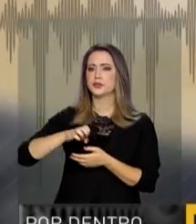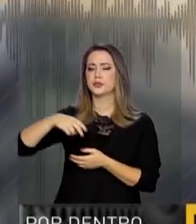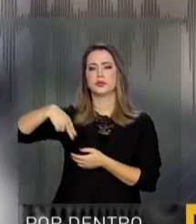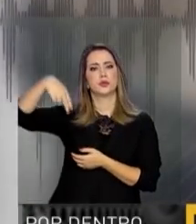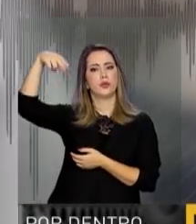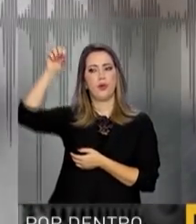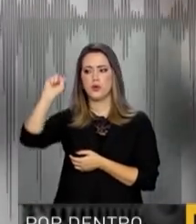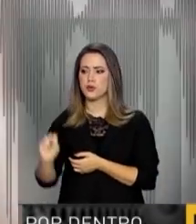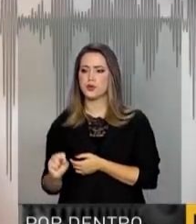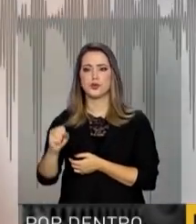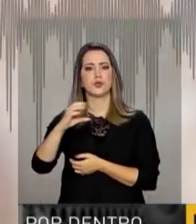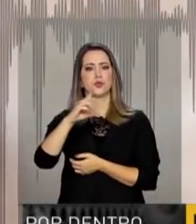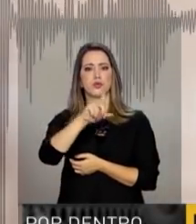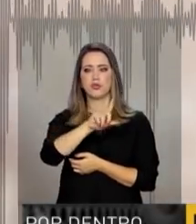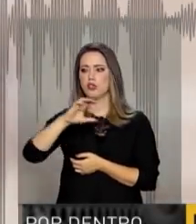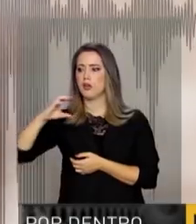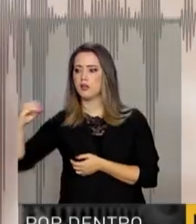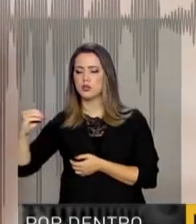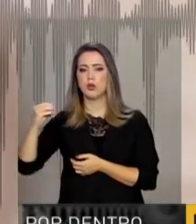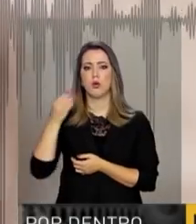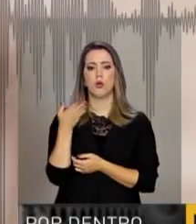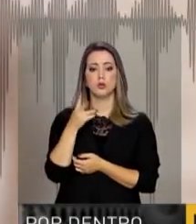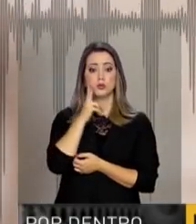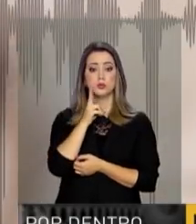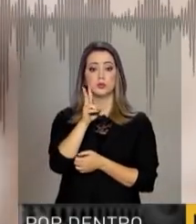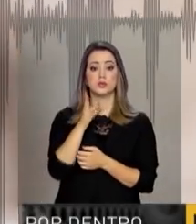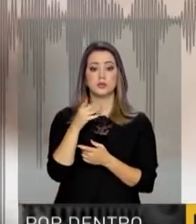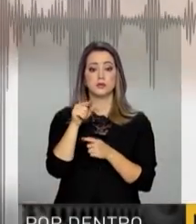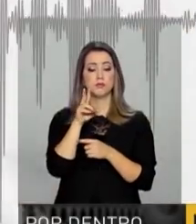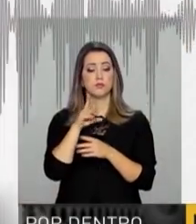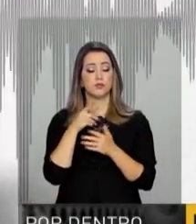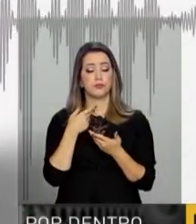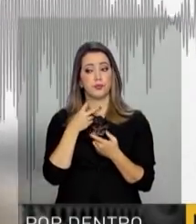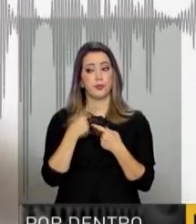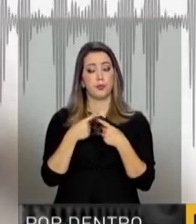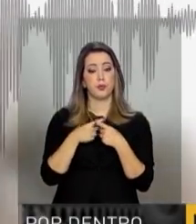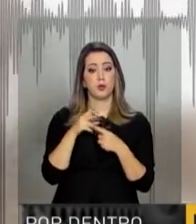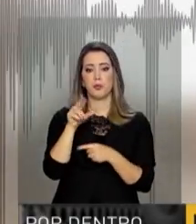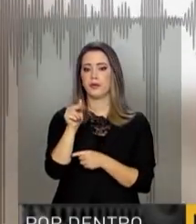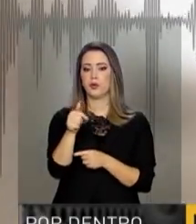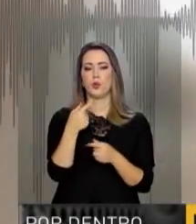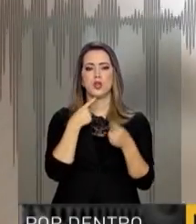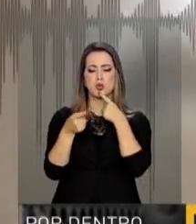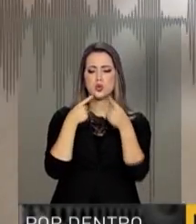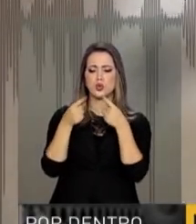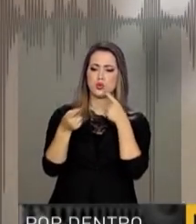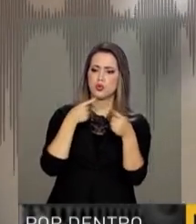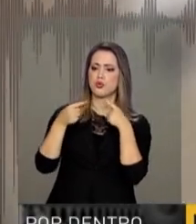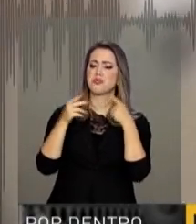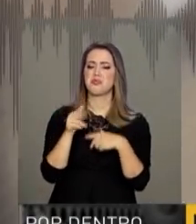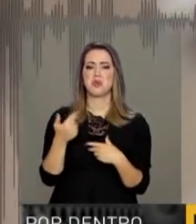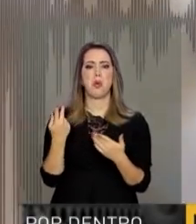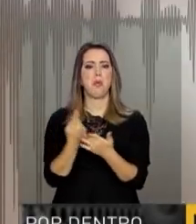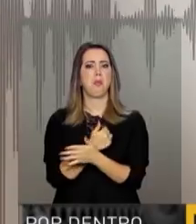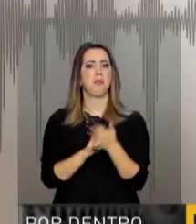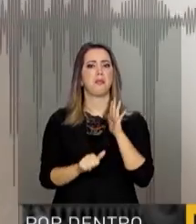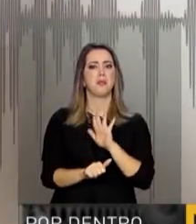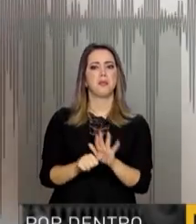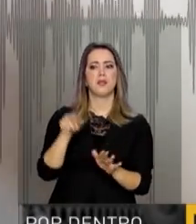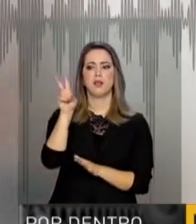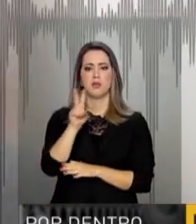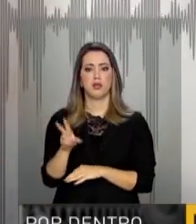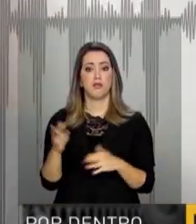nosso país, levando em consideração que nunca se discutiu tanto, né, a respeito de uma